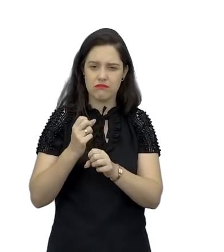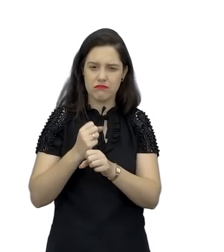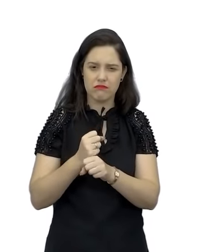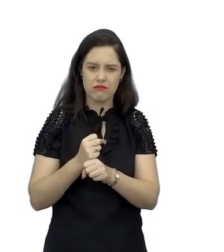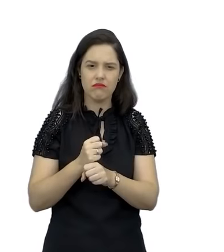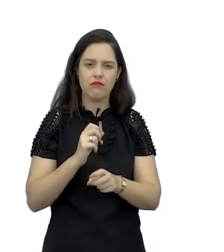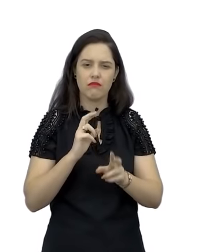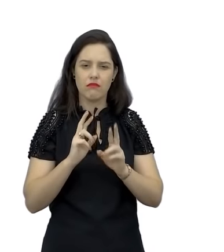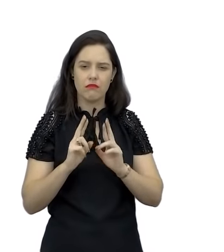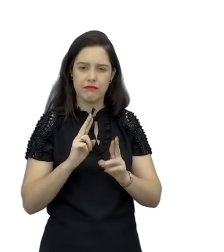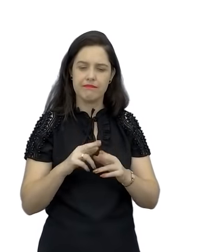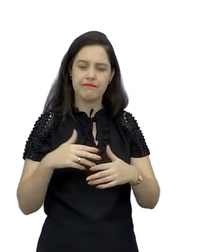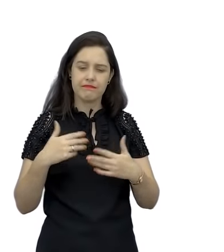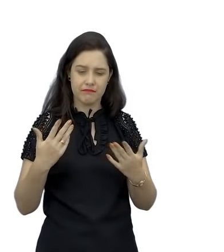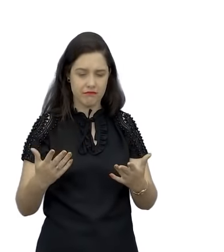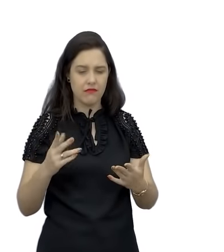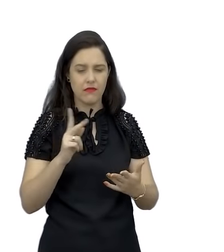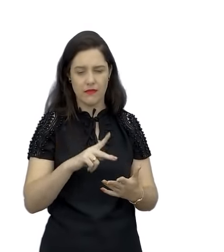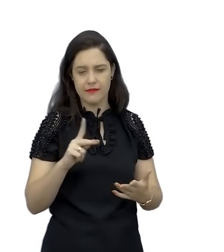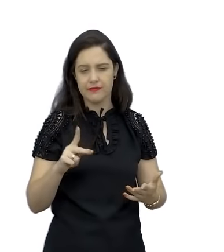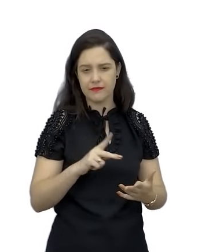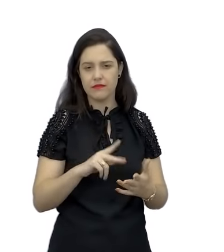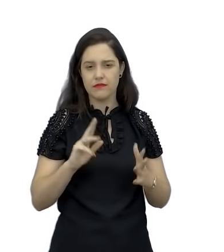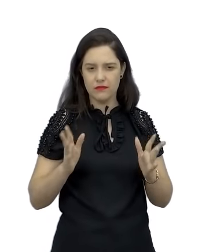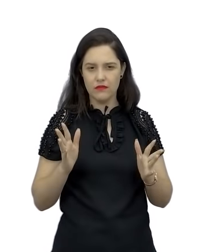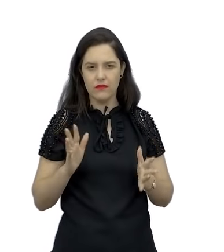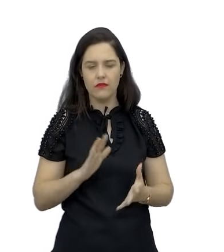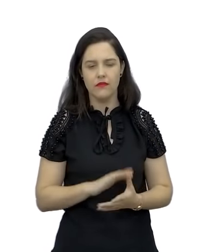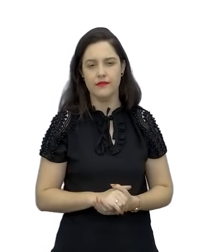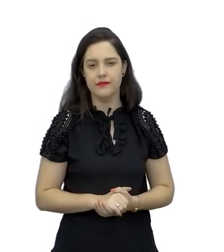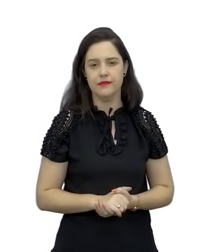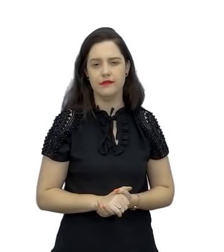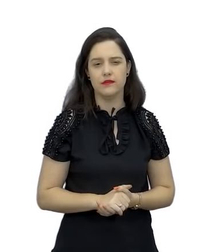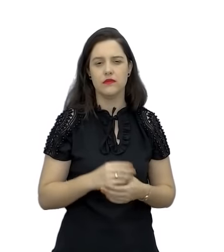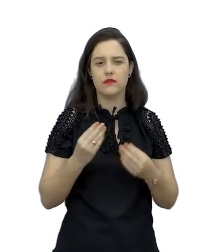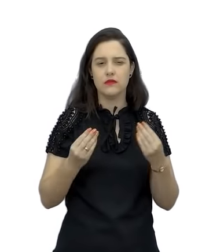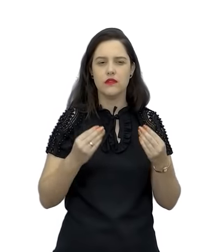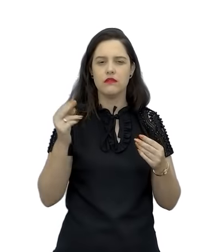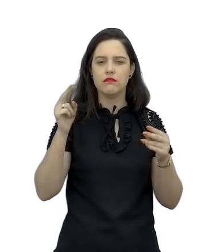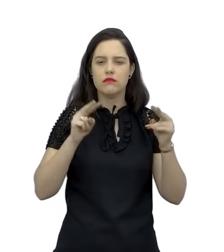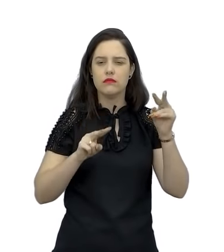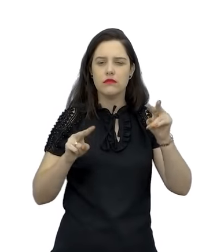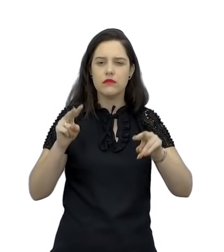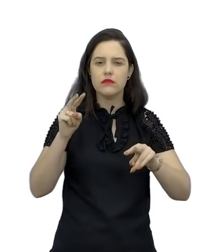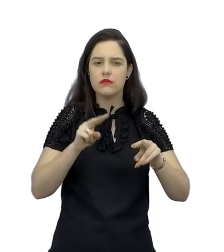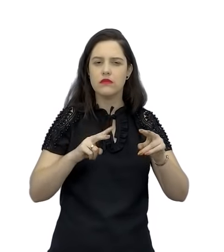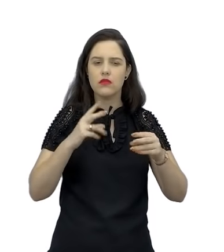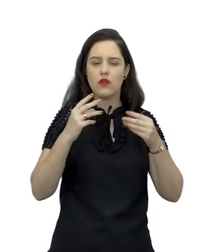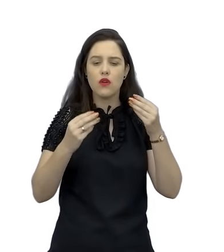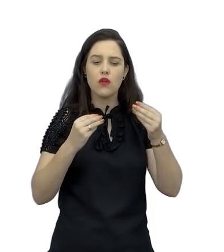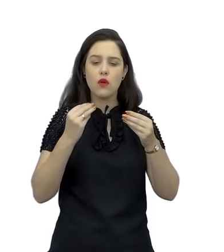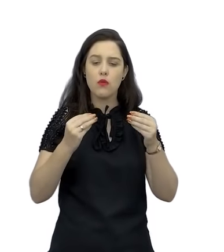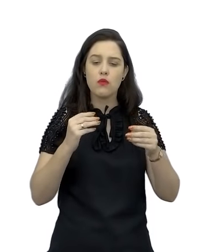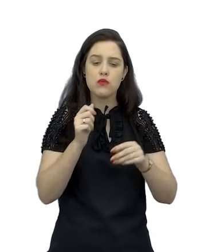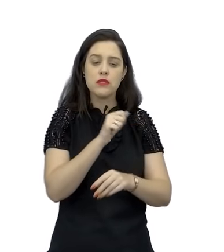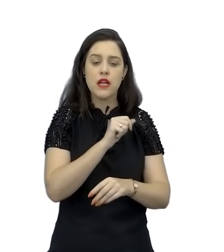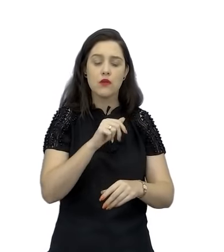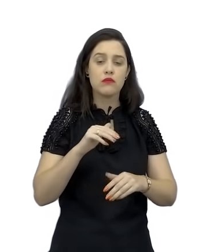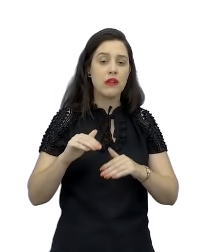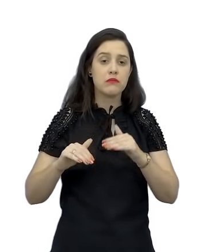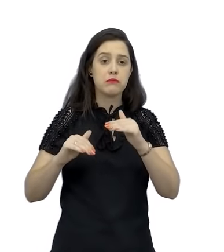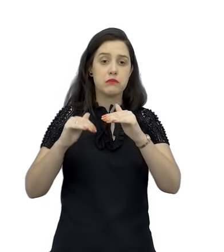trabalham nas vossas aulas, né? A gente vai olhando, né, o quanto os alunos vão se envolvendo,